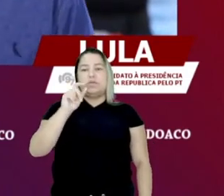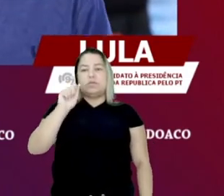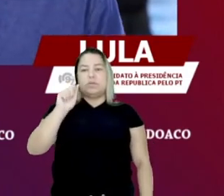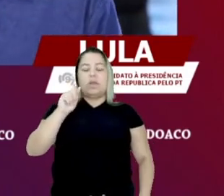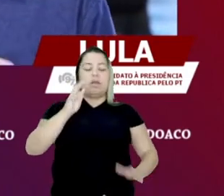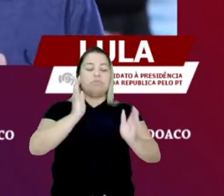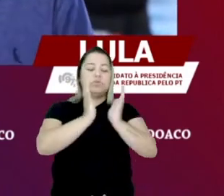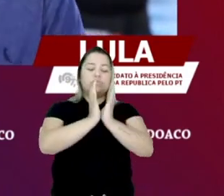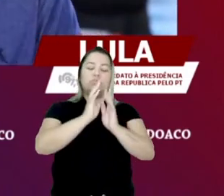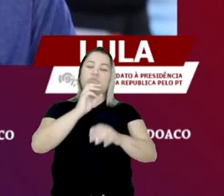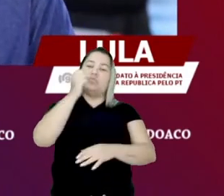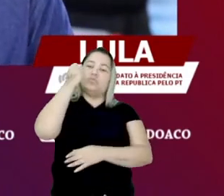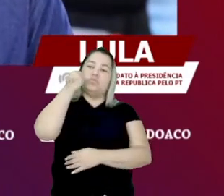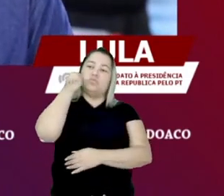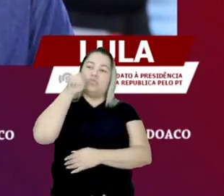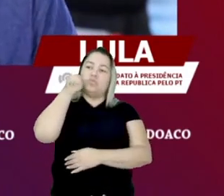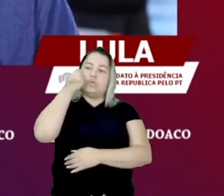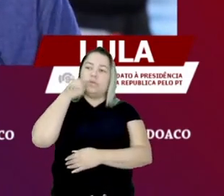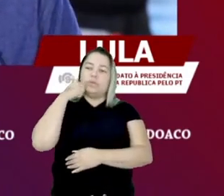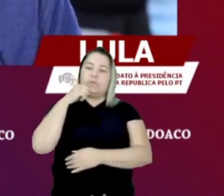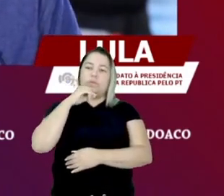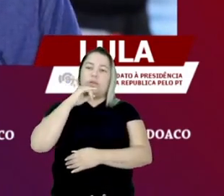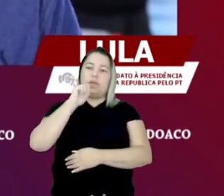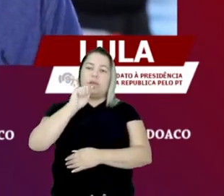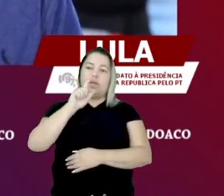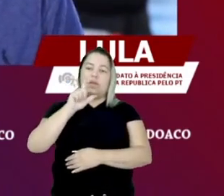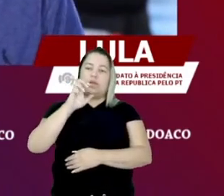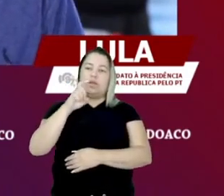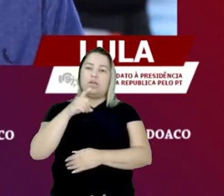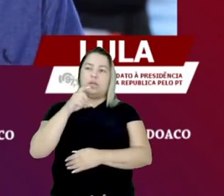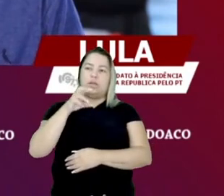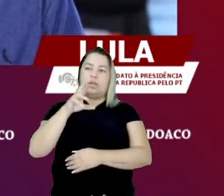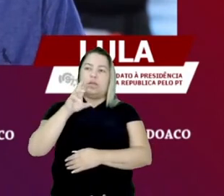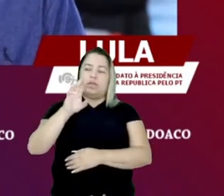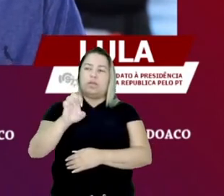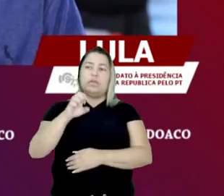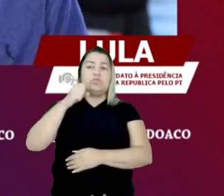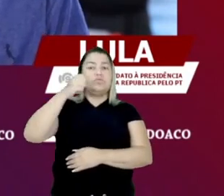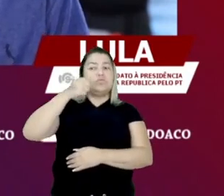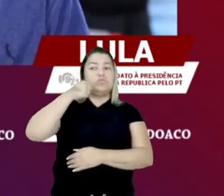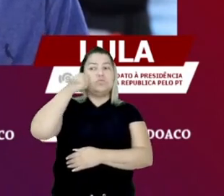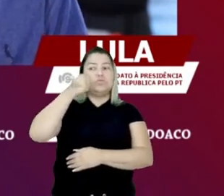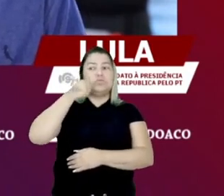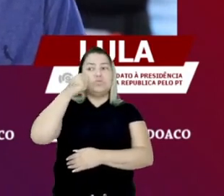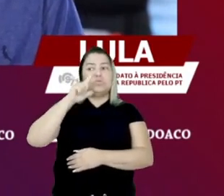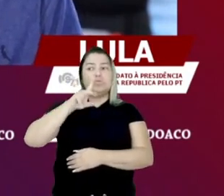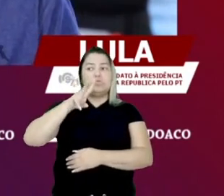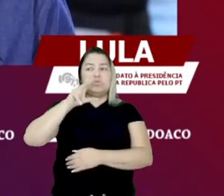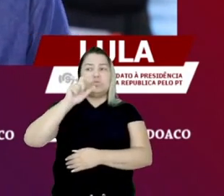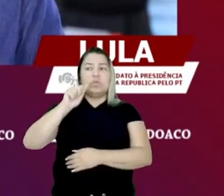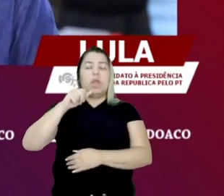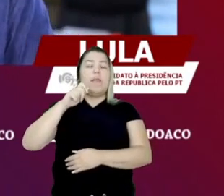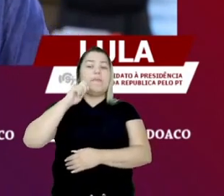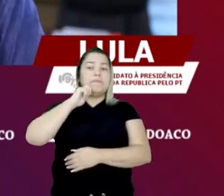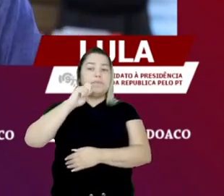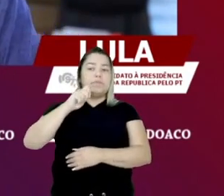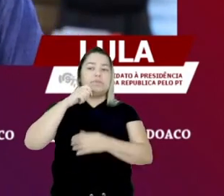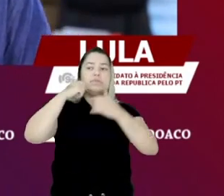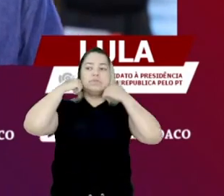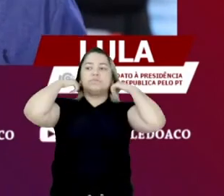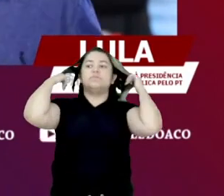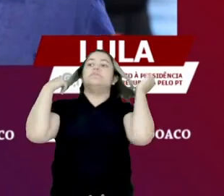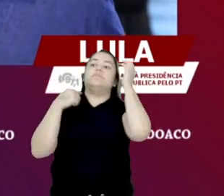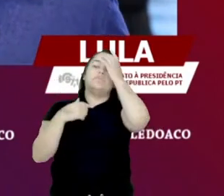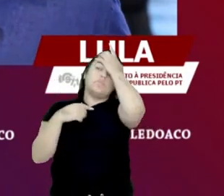veja, nós fizemos primeiro um abraço nos companheiros e na companheira de Neide. Eu queria te dizer que nós fizemos